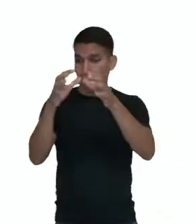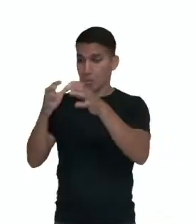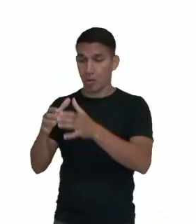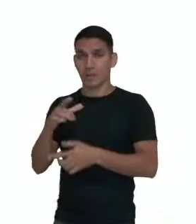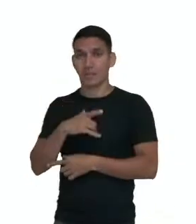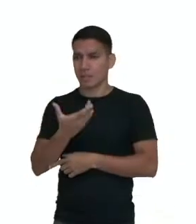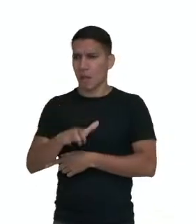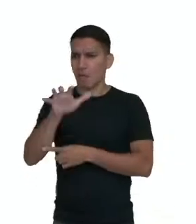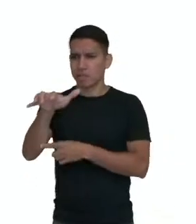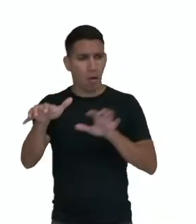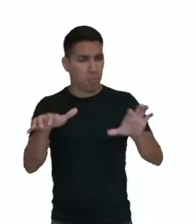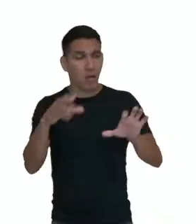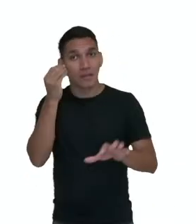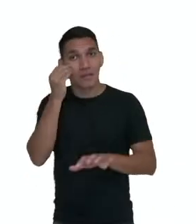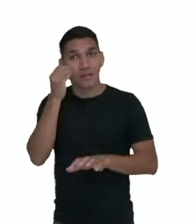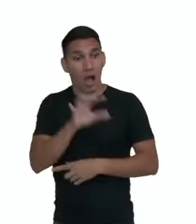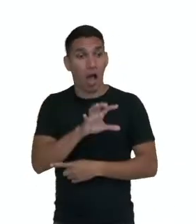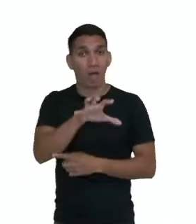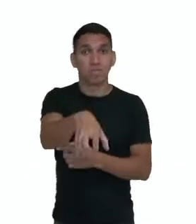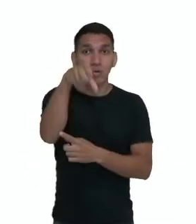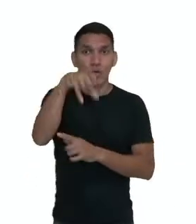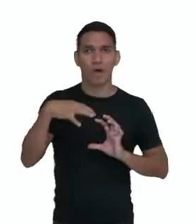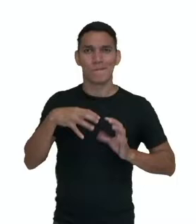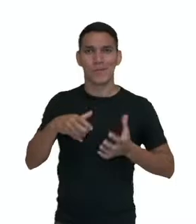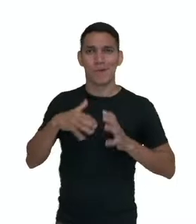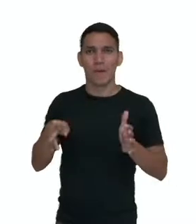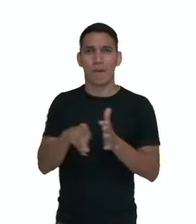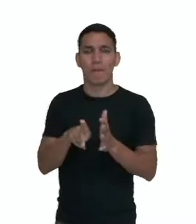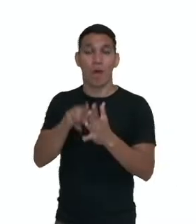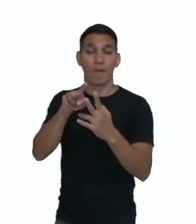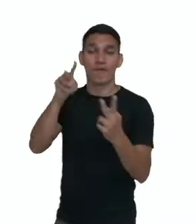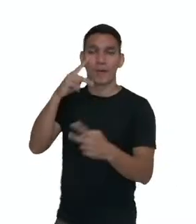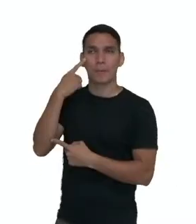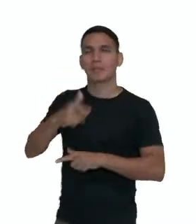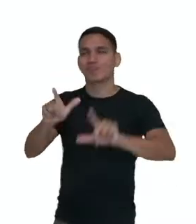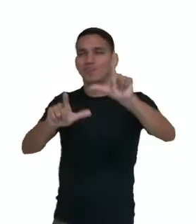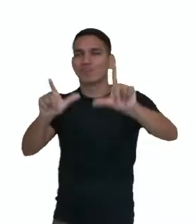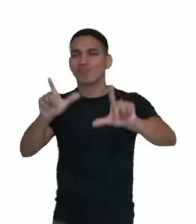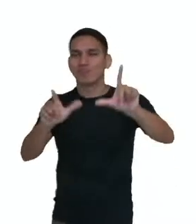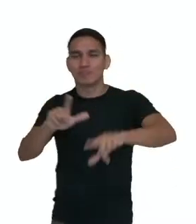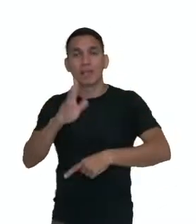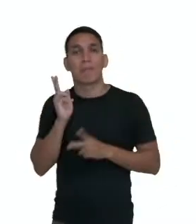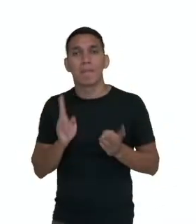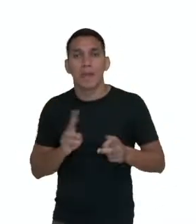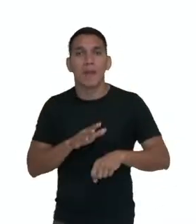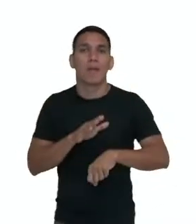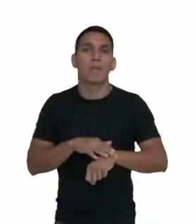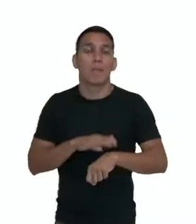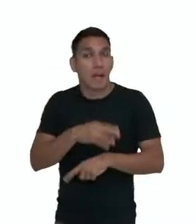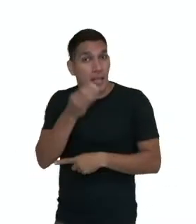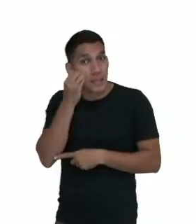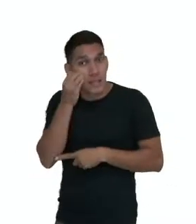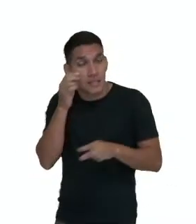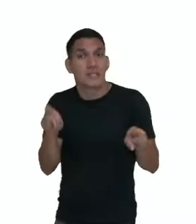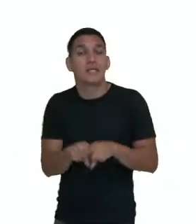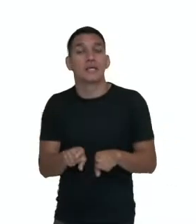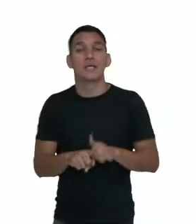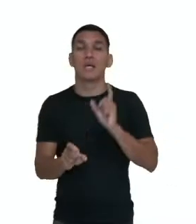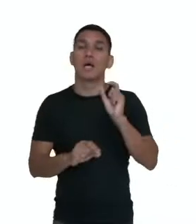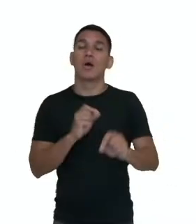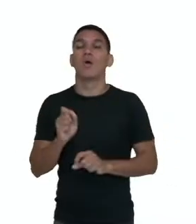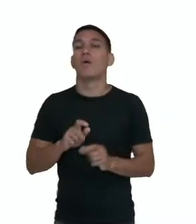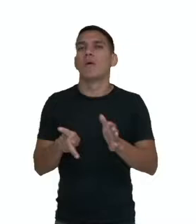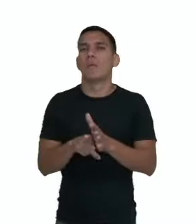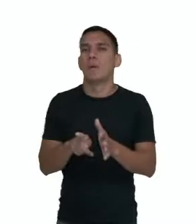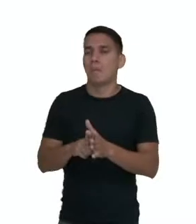a posse de uma bola em forma de bip eletrônico na tela, ao mesmo tempo que tentavam se